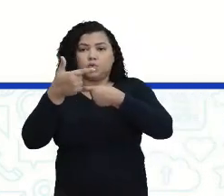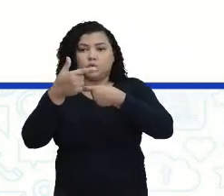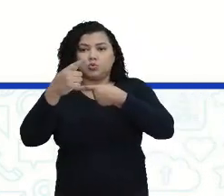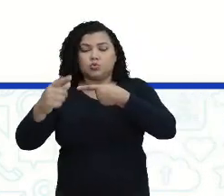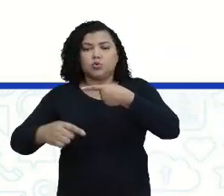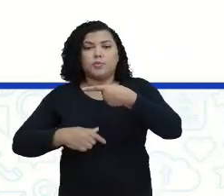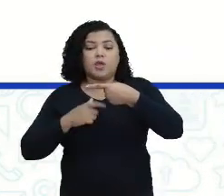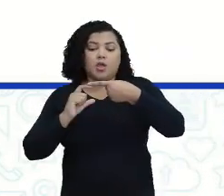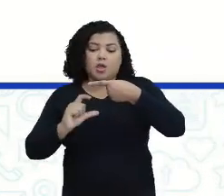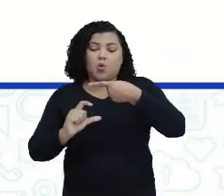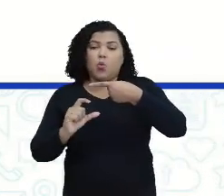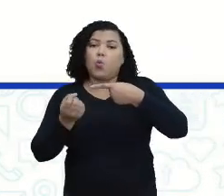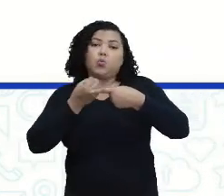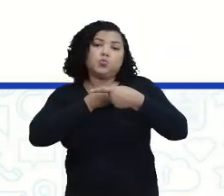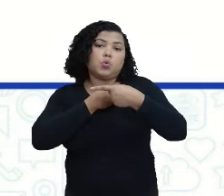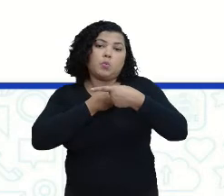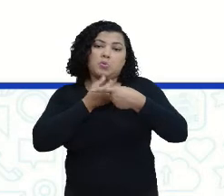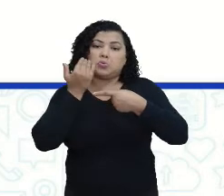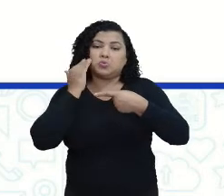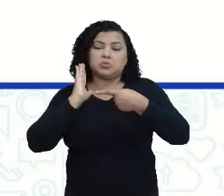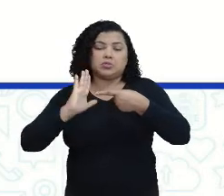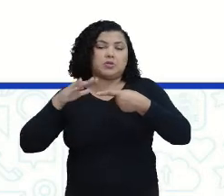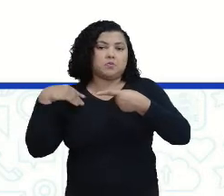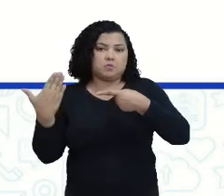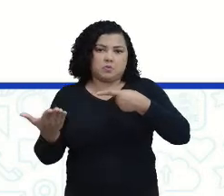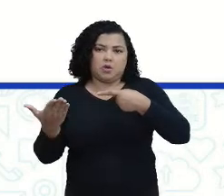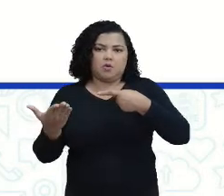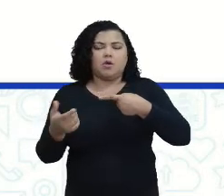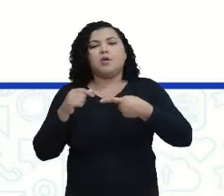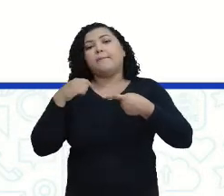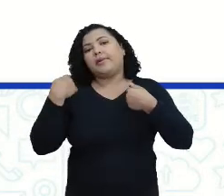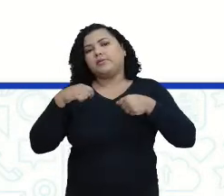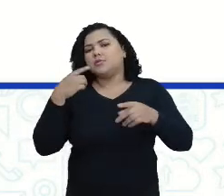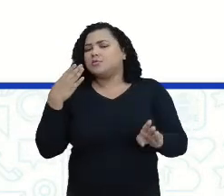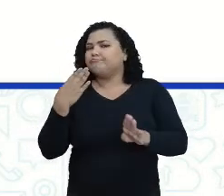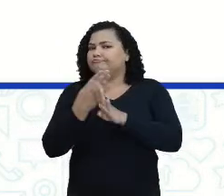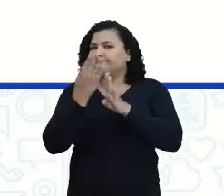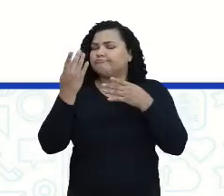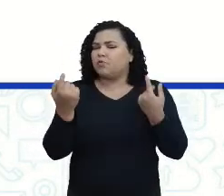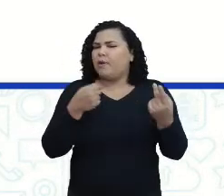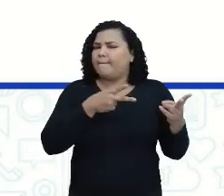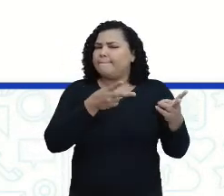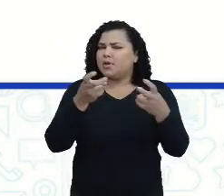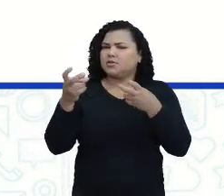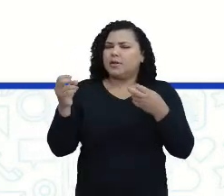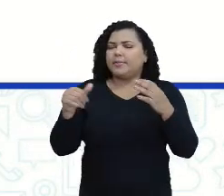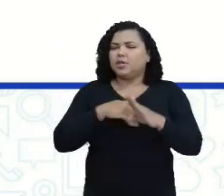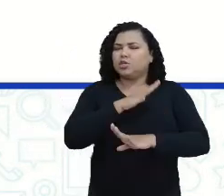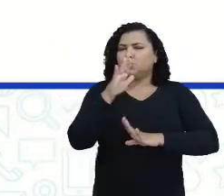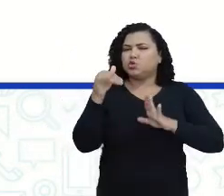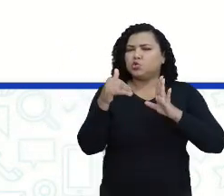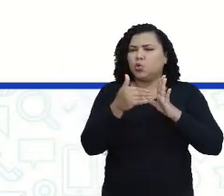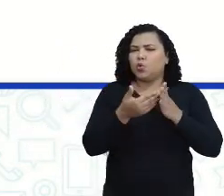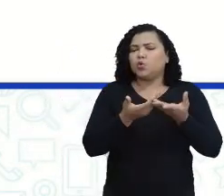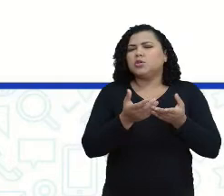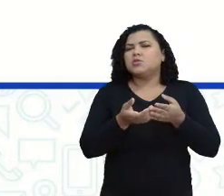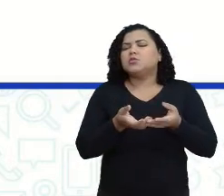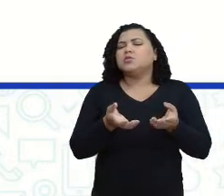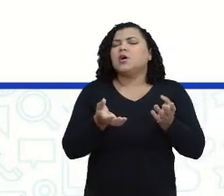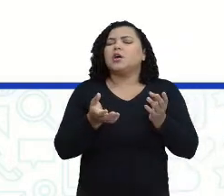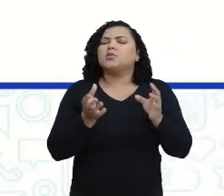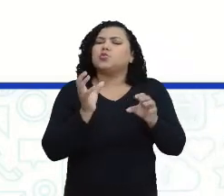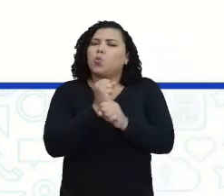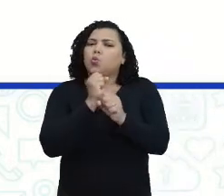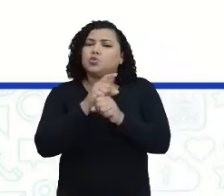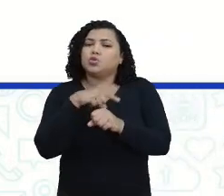que eu quero descobrir. Você vai perceber que a partir de agora, todos os problemas que nós teremos que